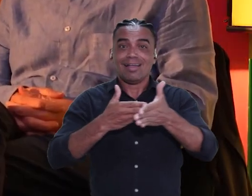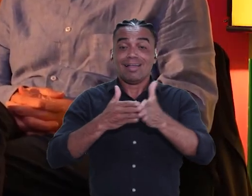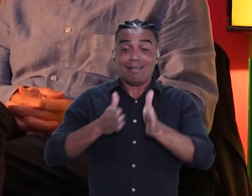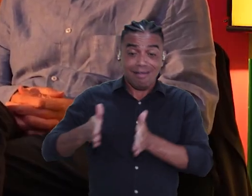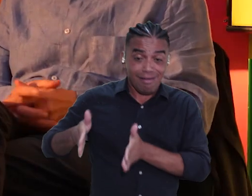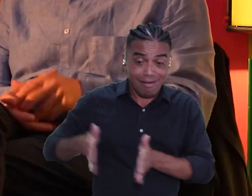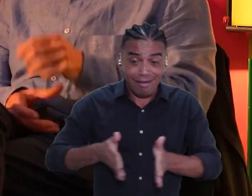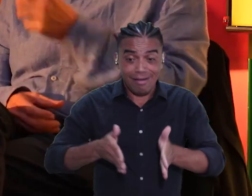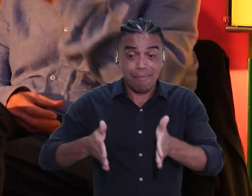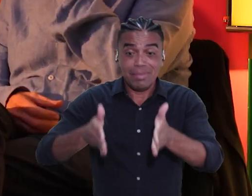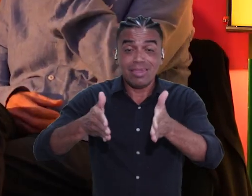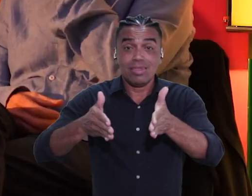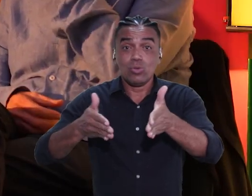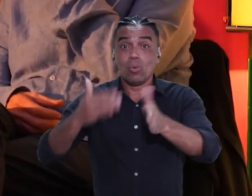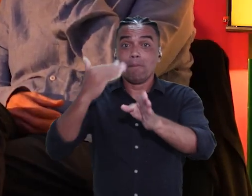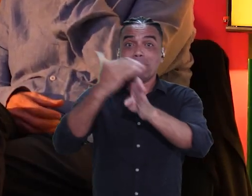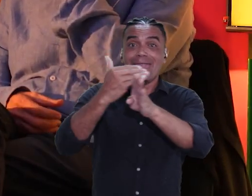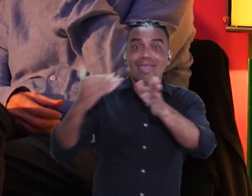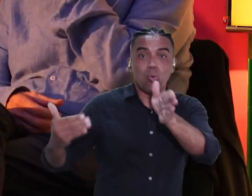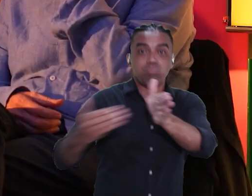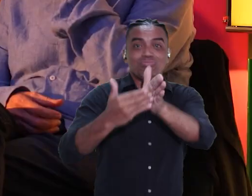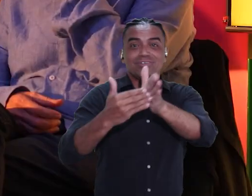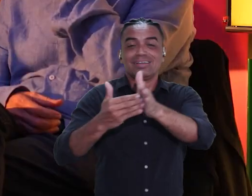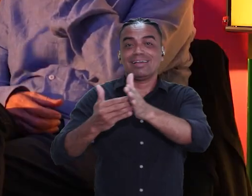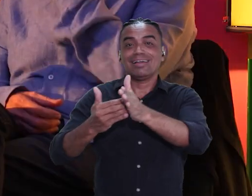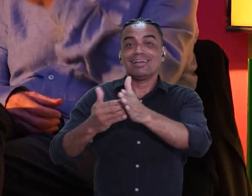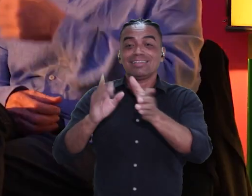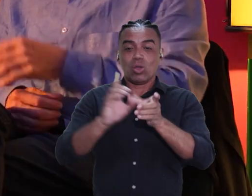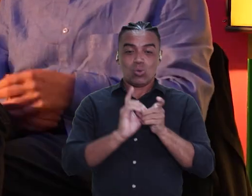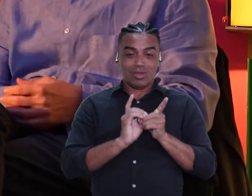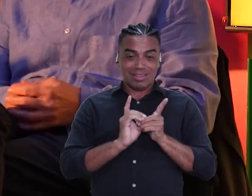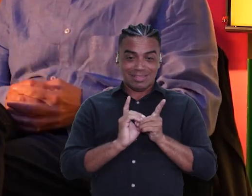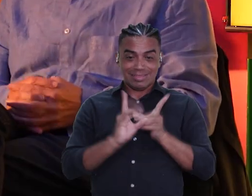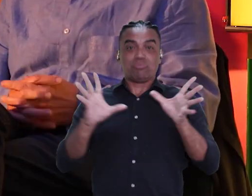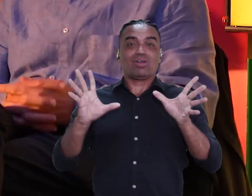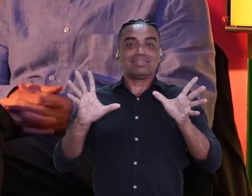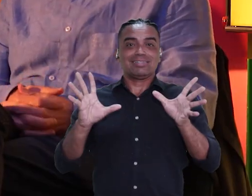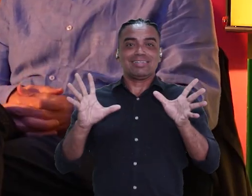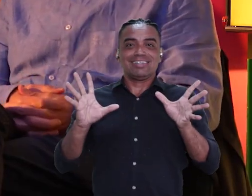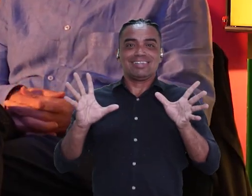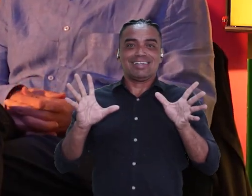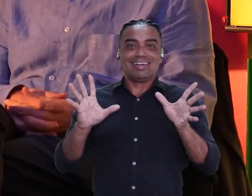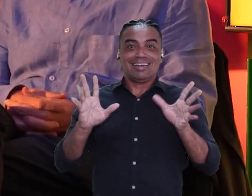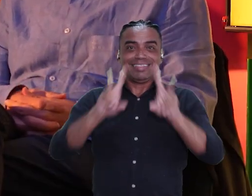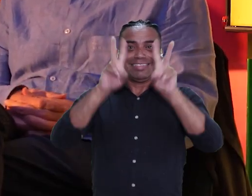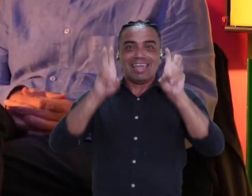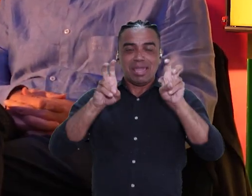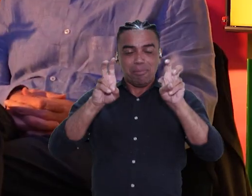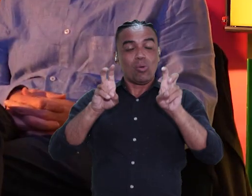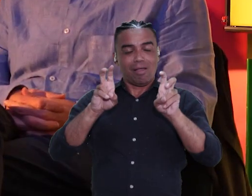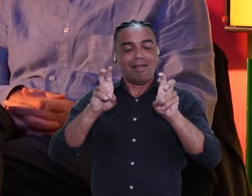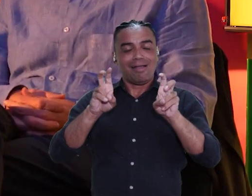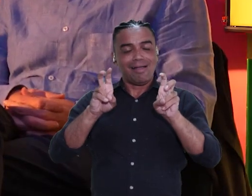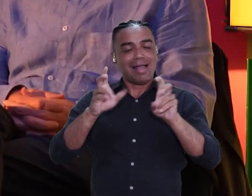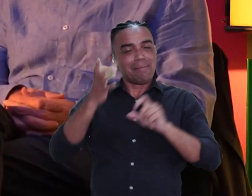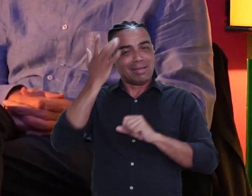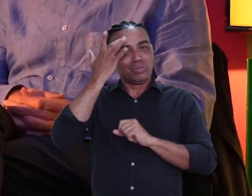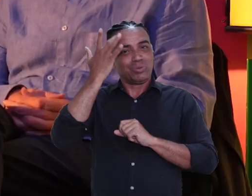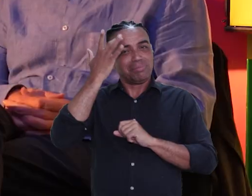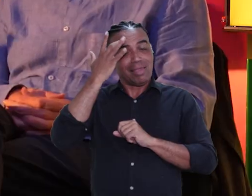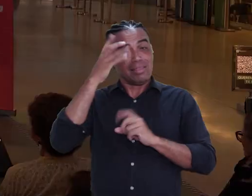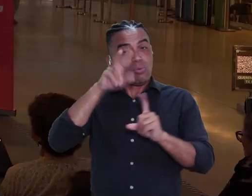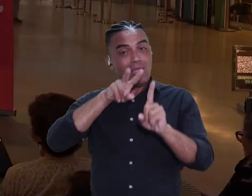gente pode pensar no meio do caminho da nossa democracia em amadurecimento, né? É uma